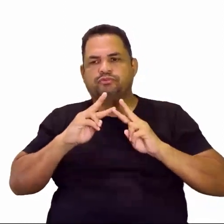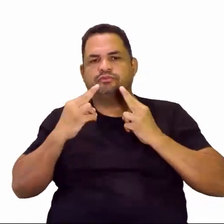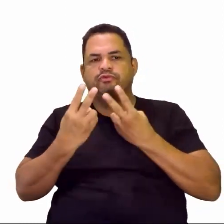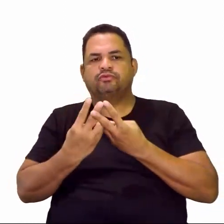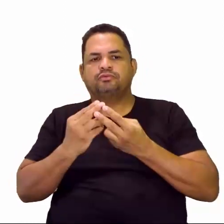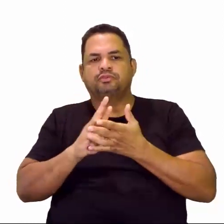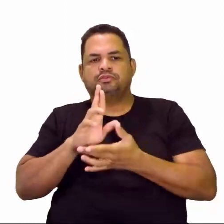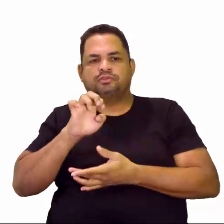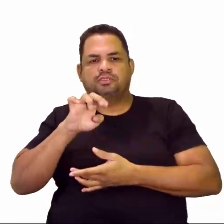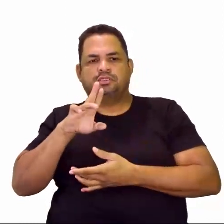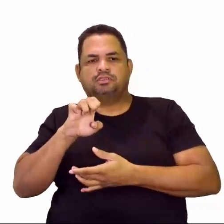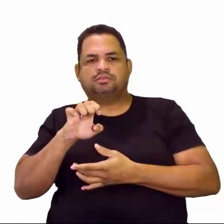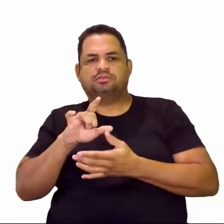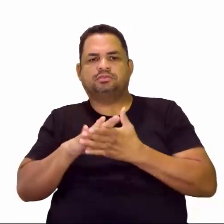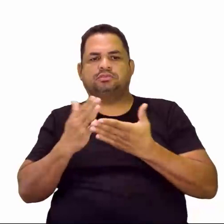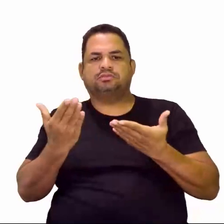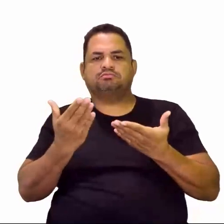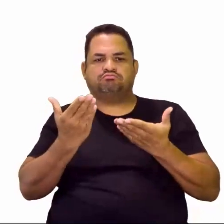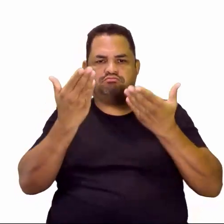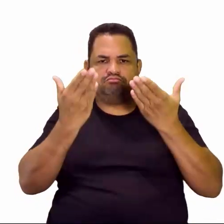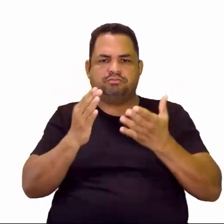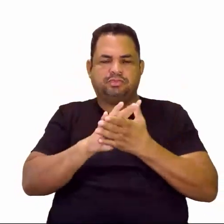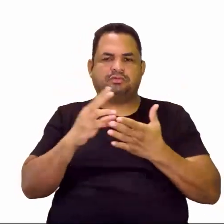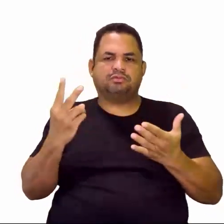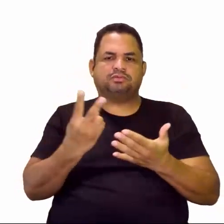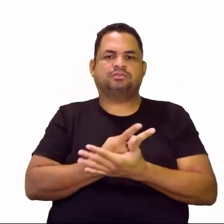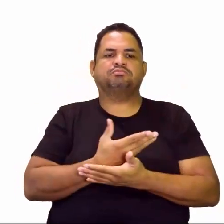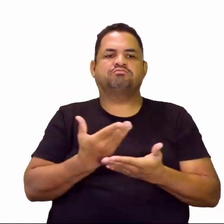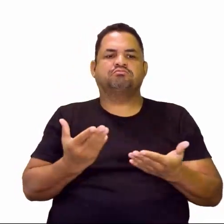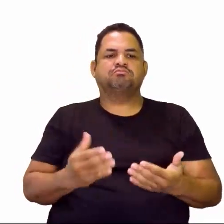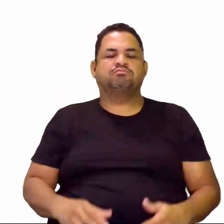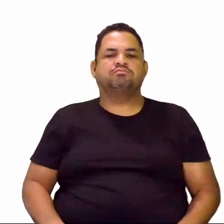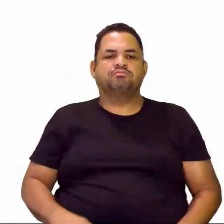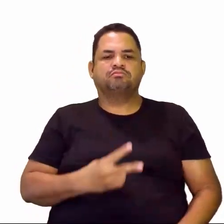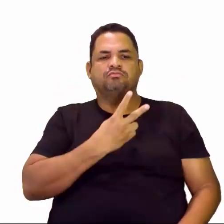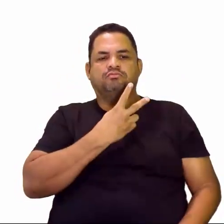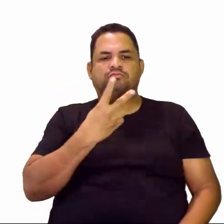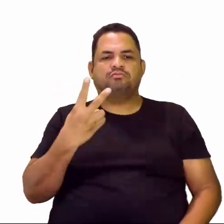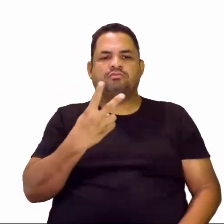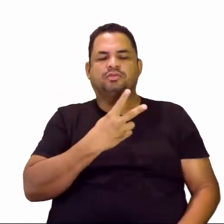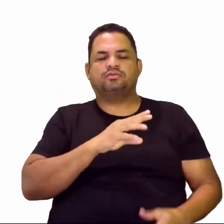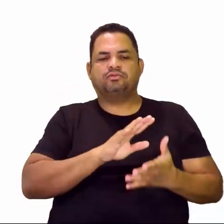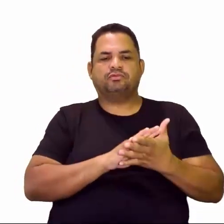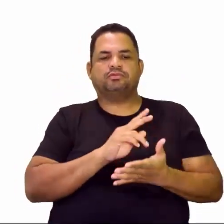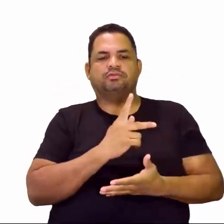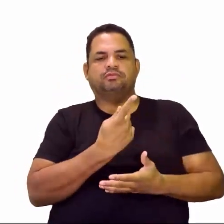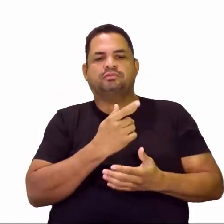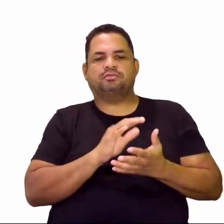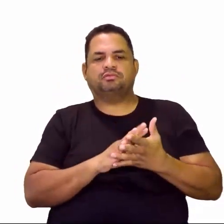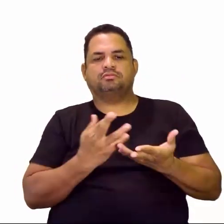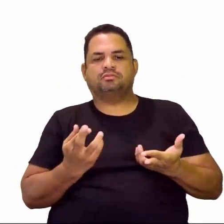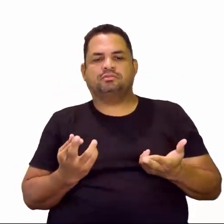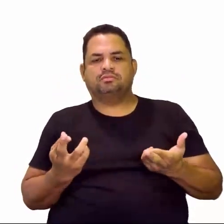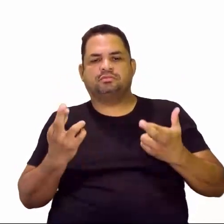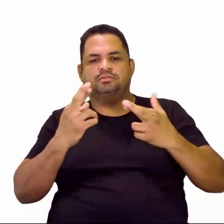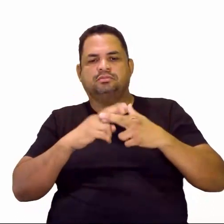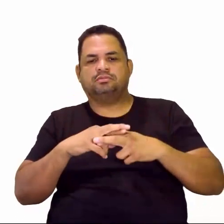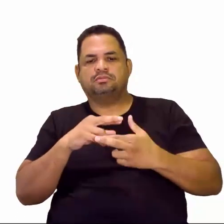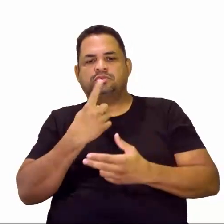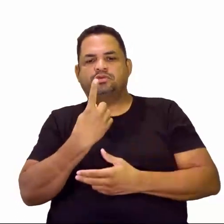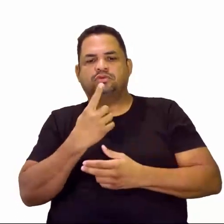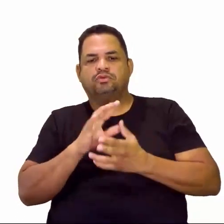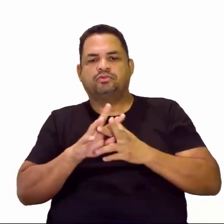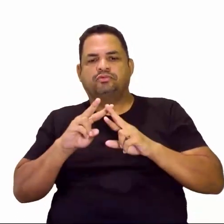dos reagentes. Assim, deveria ocorrer o seguinte: 2 volumes de hidrogênio reagiam com 1 volume